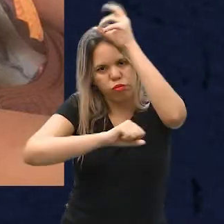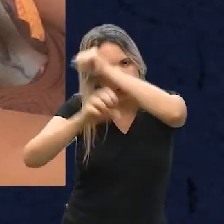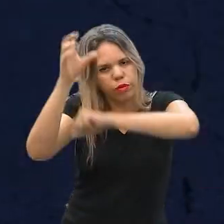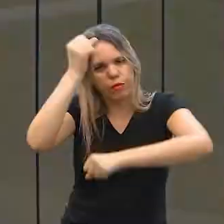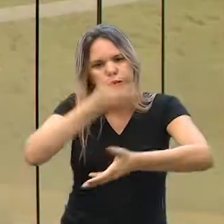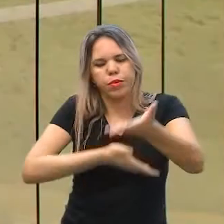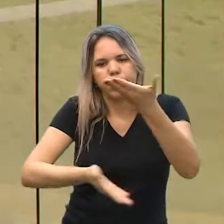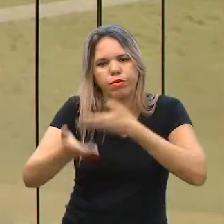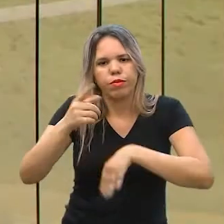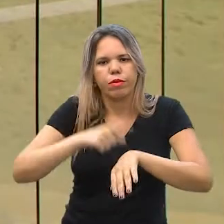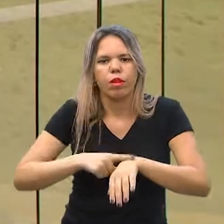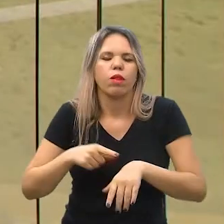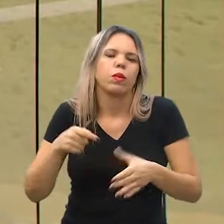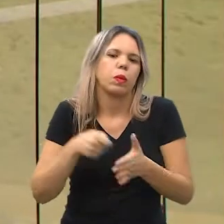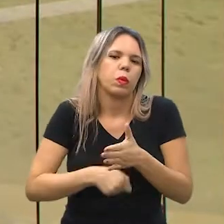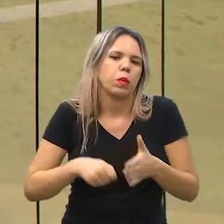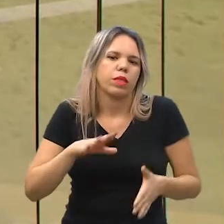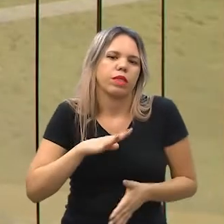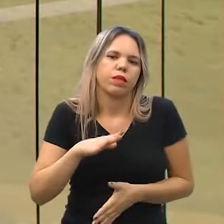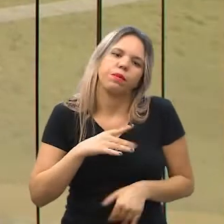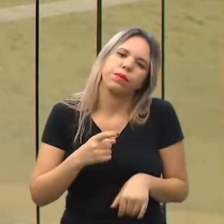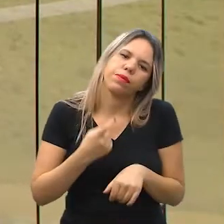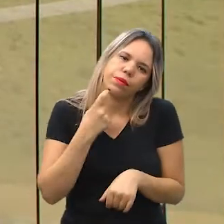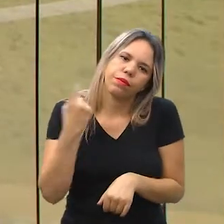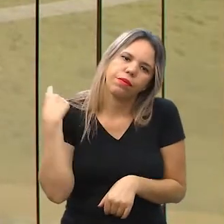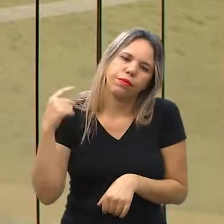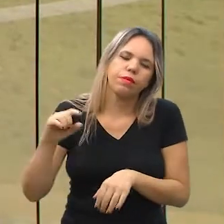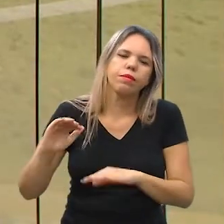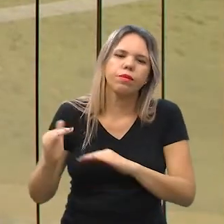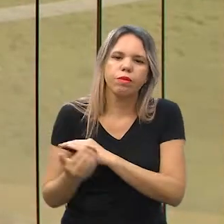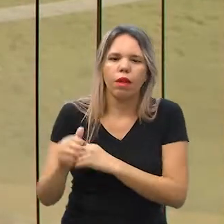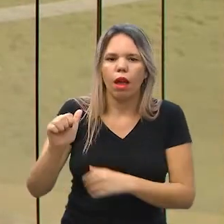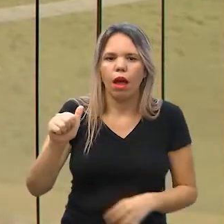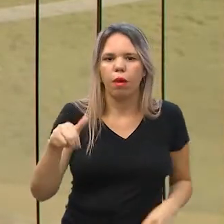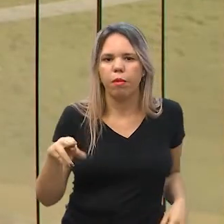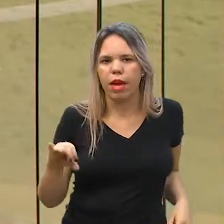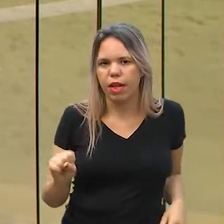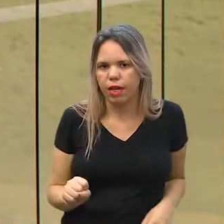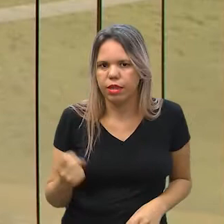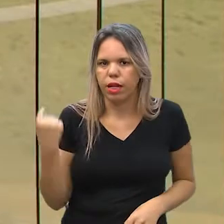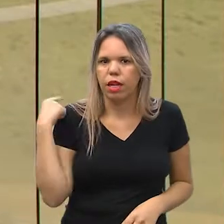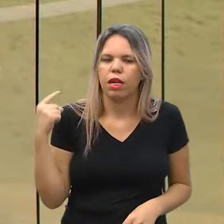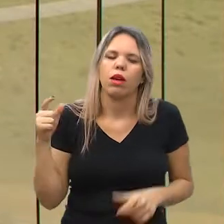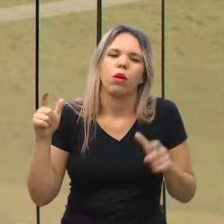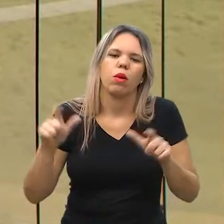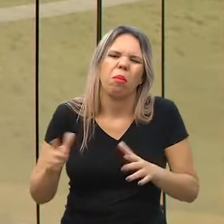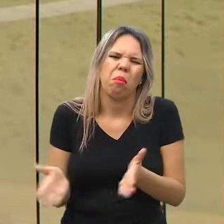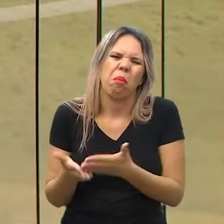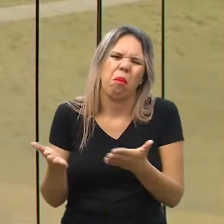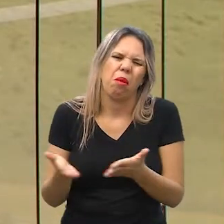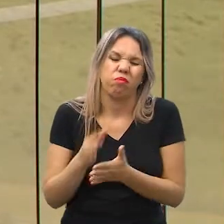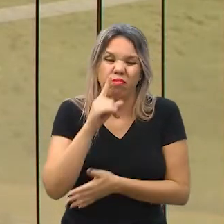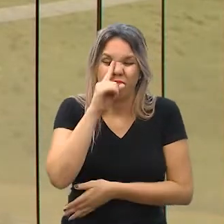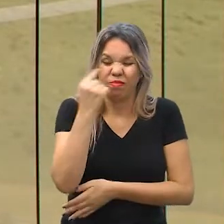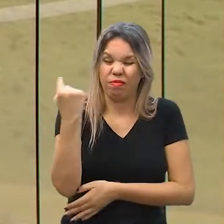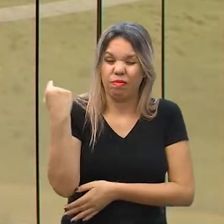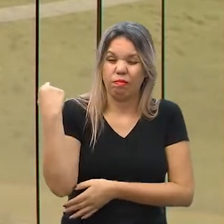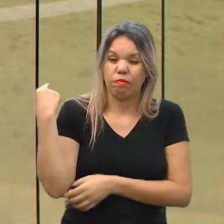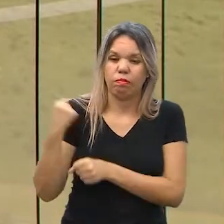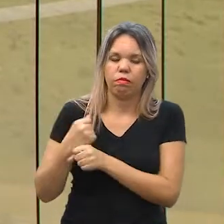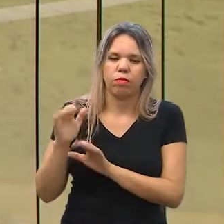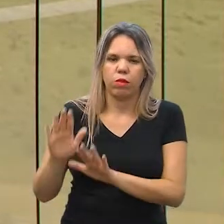conviver com um momento muito tenso da cidade de Campinas, que na região dos Amarais era uma região muito pobre, muito